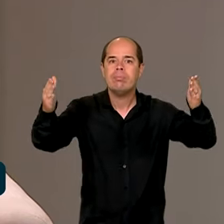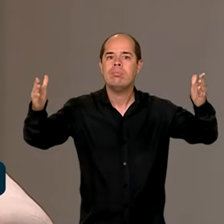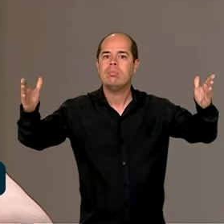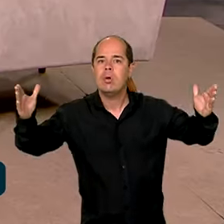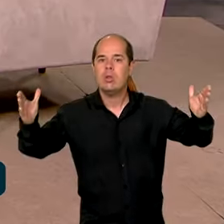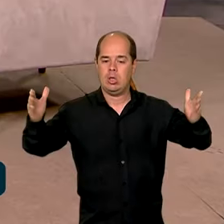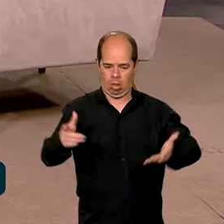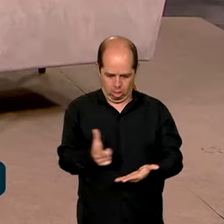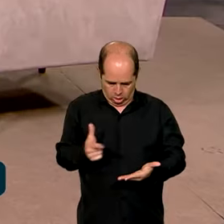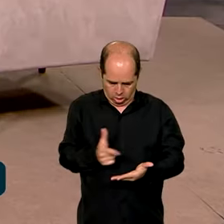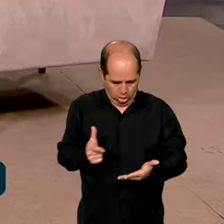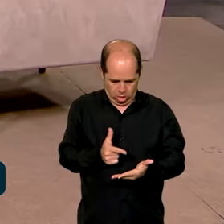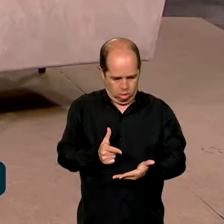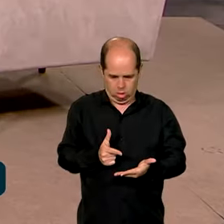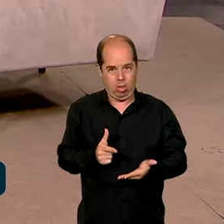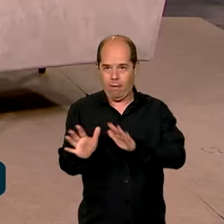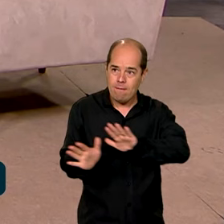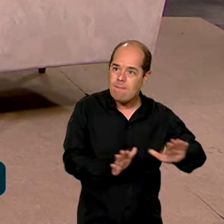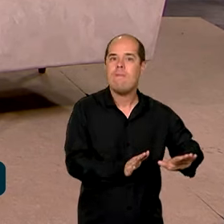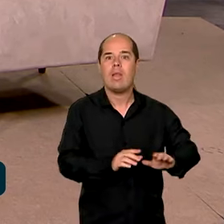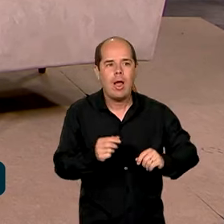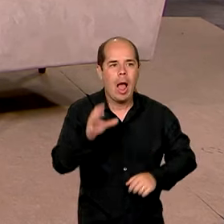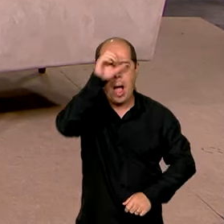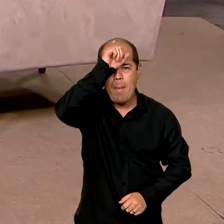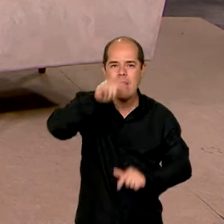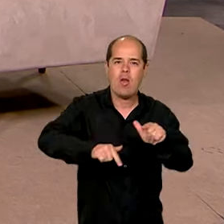livros. Tá certo, então. Presidente Ricardo